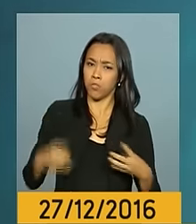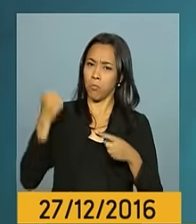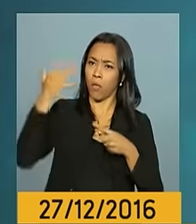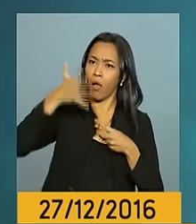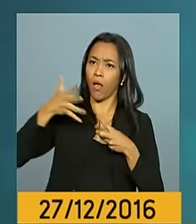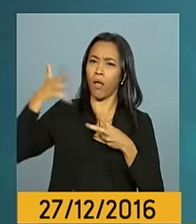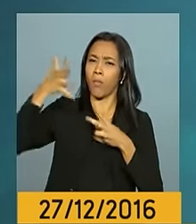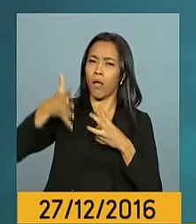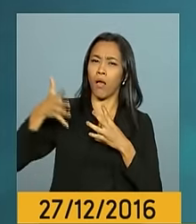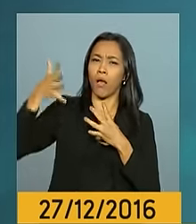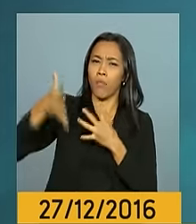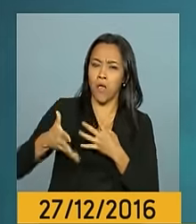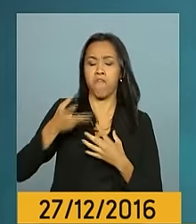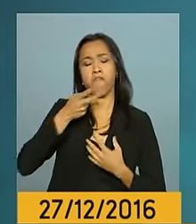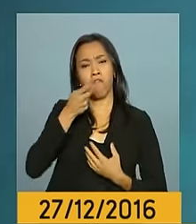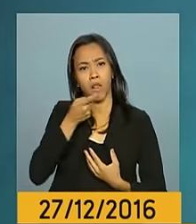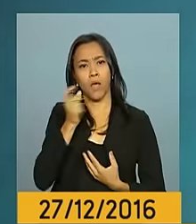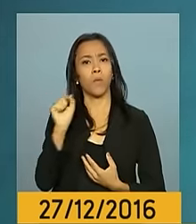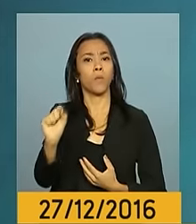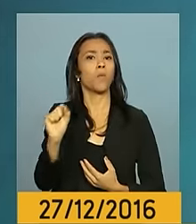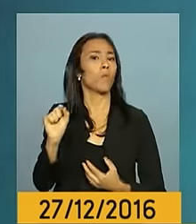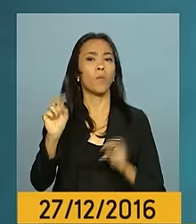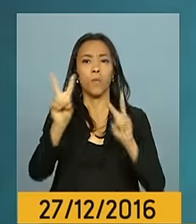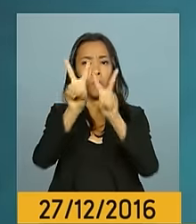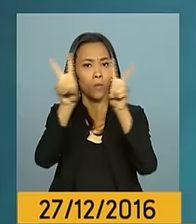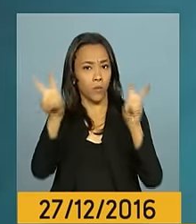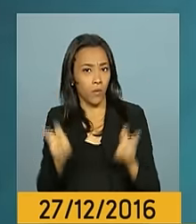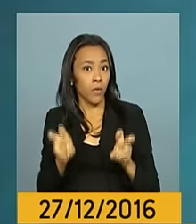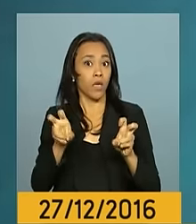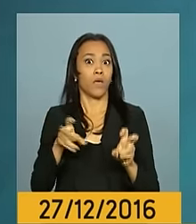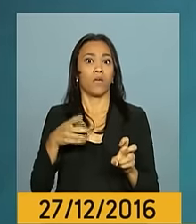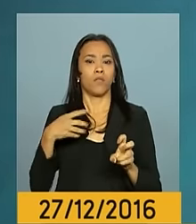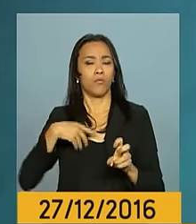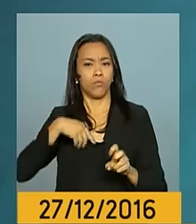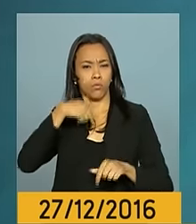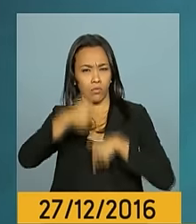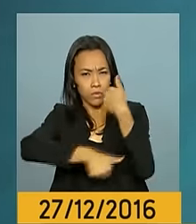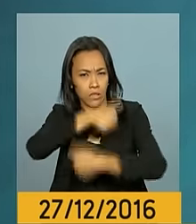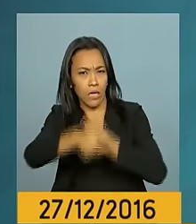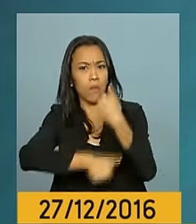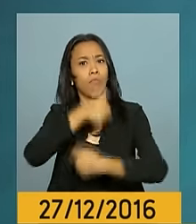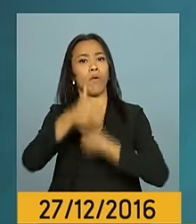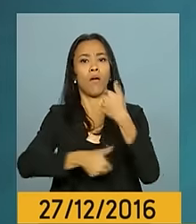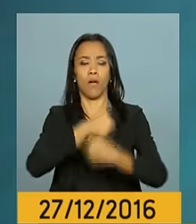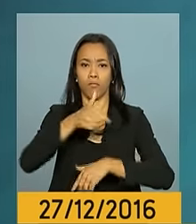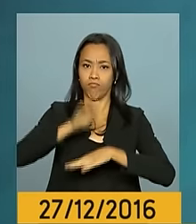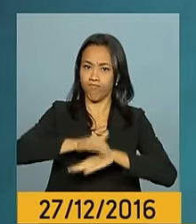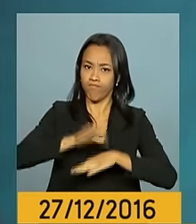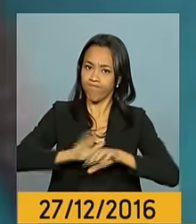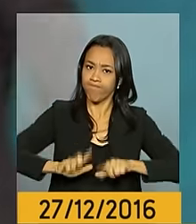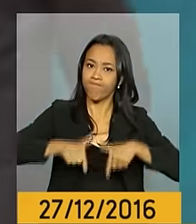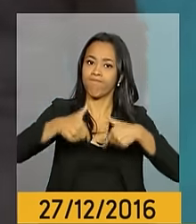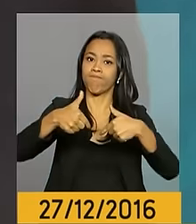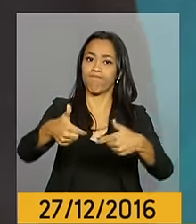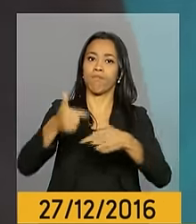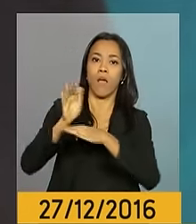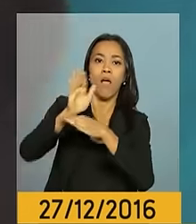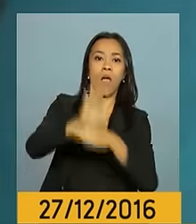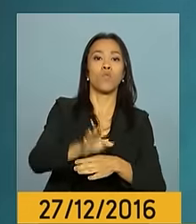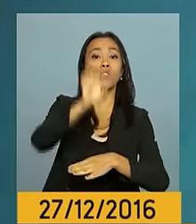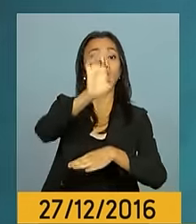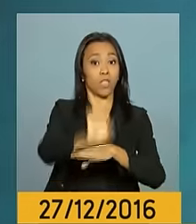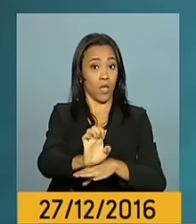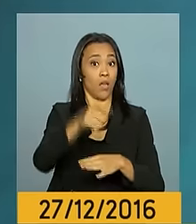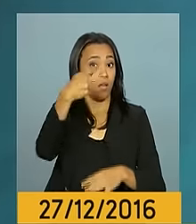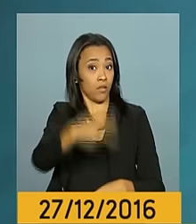falaram obras extraordinárias que o governo federal está fazendo em Alagoas mas isto é porque